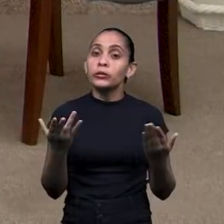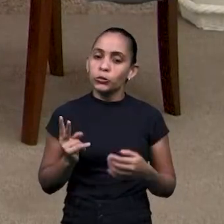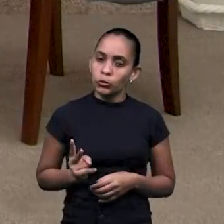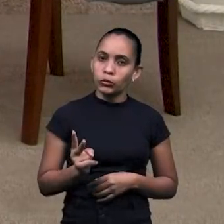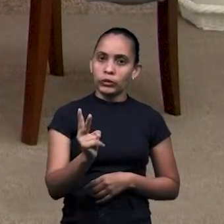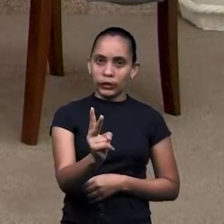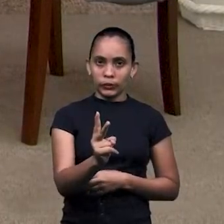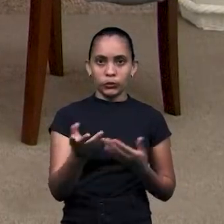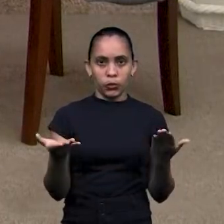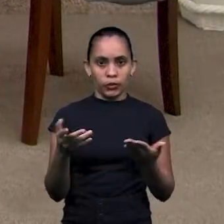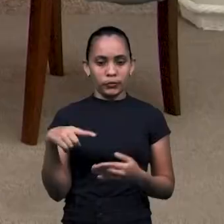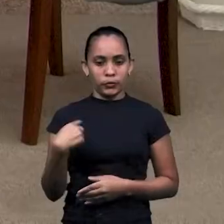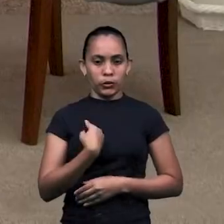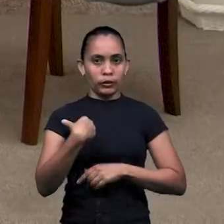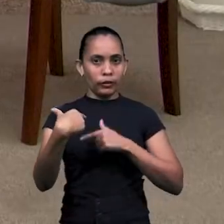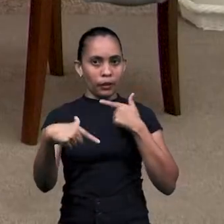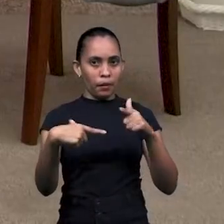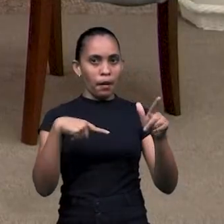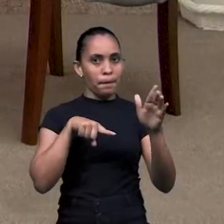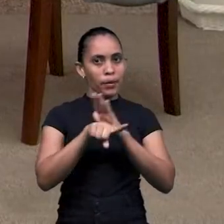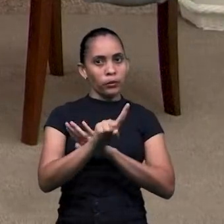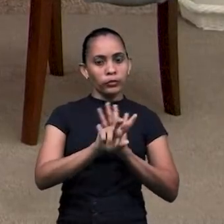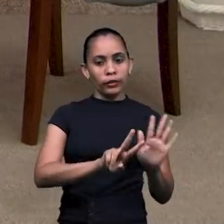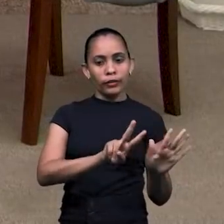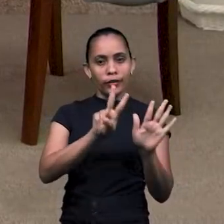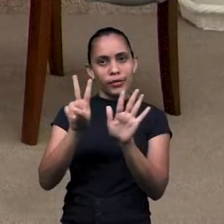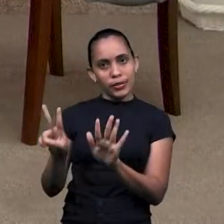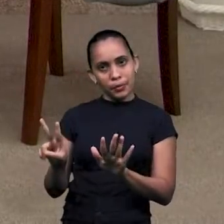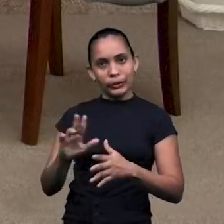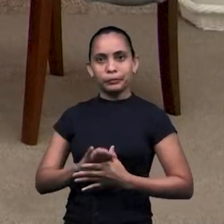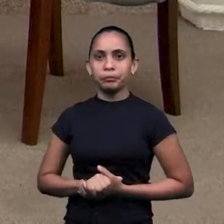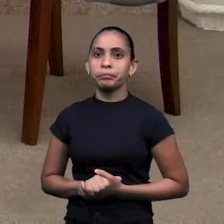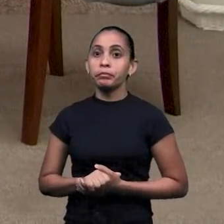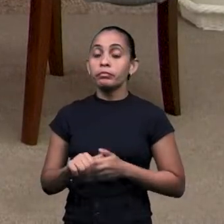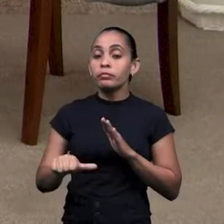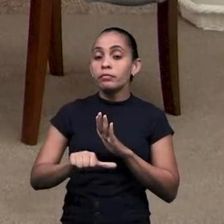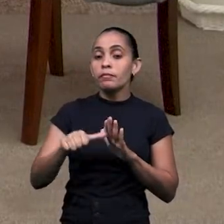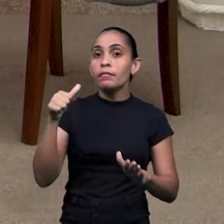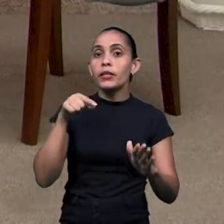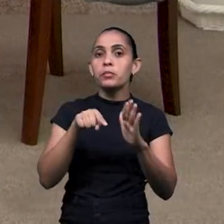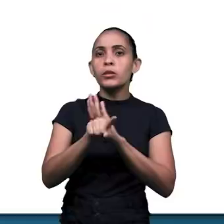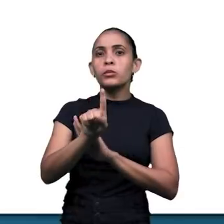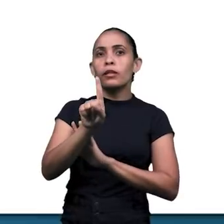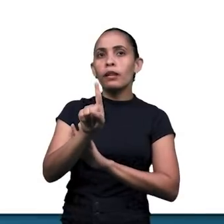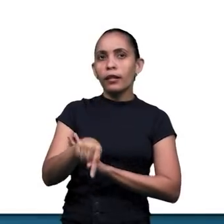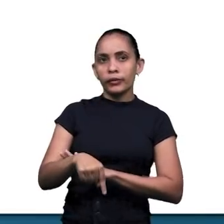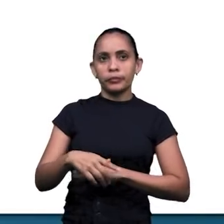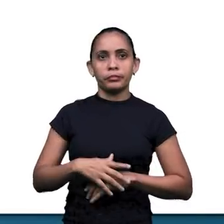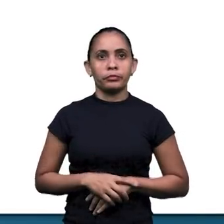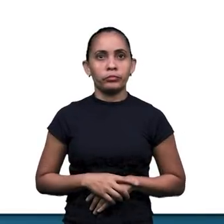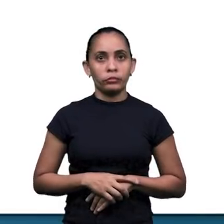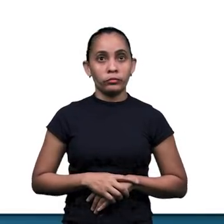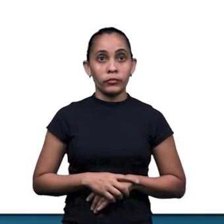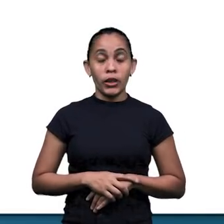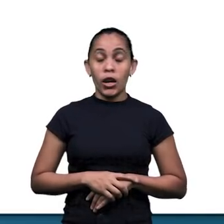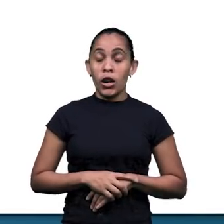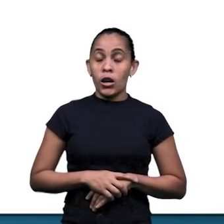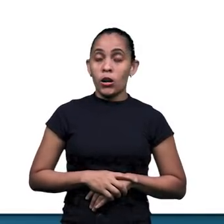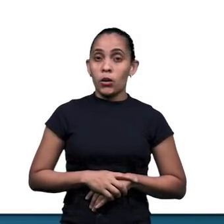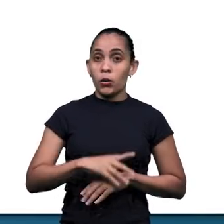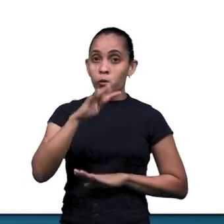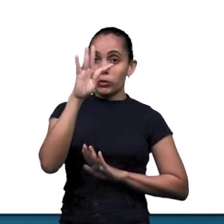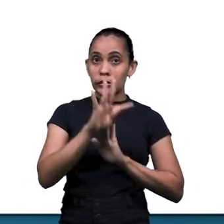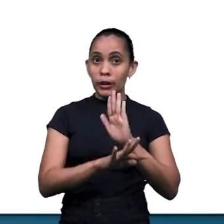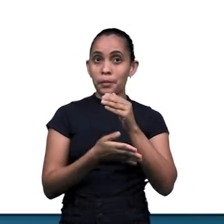então, iniciar o nosso trabalho nas perguntas da semana. A primeira pergunta é: o tema base, como sempre, é sempre